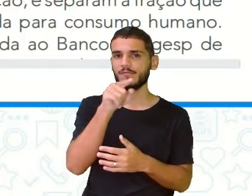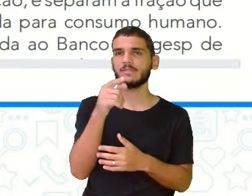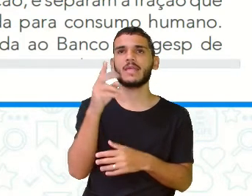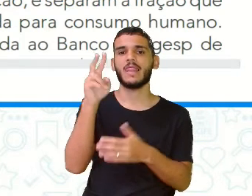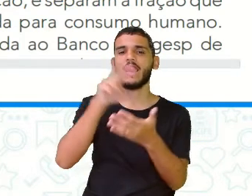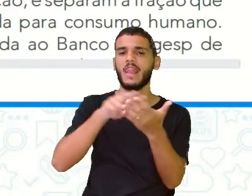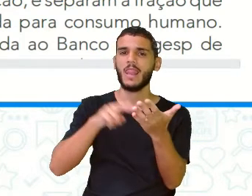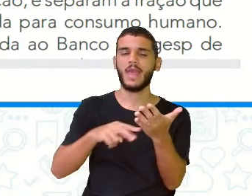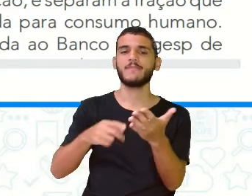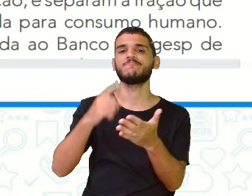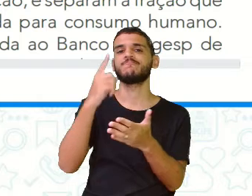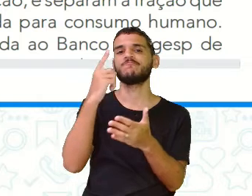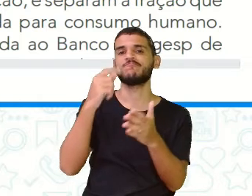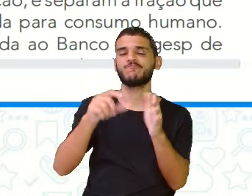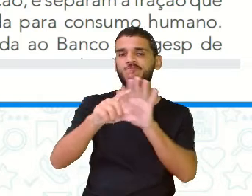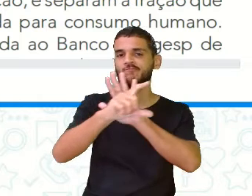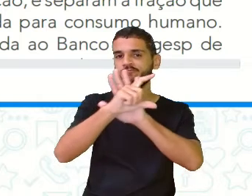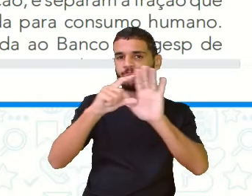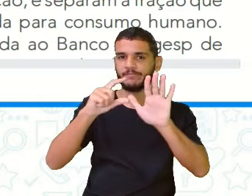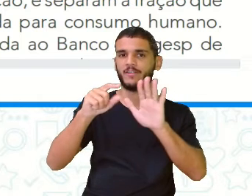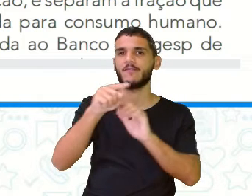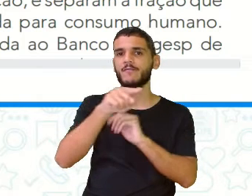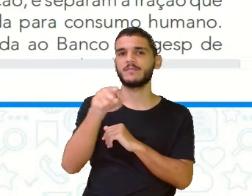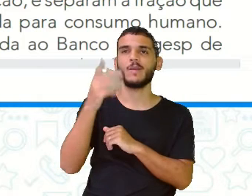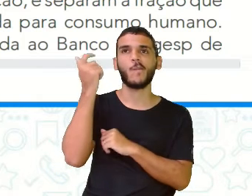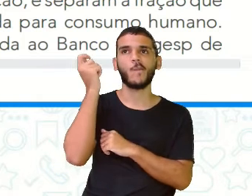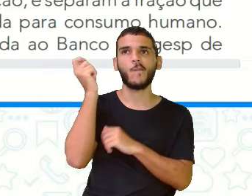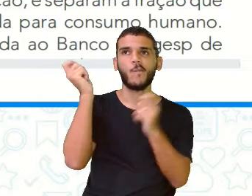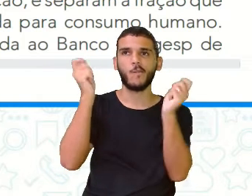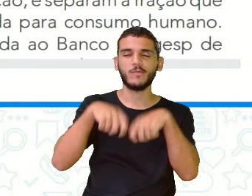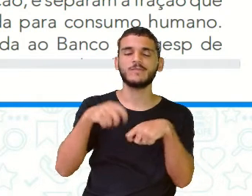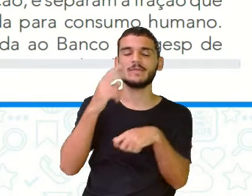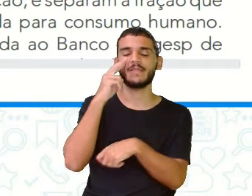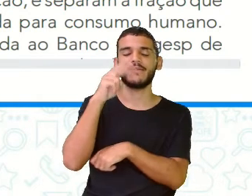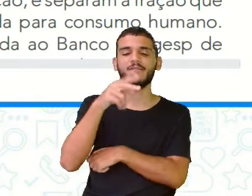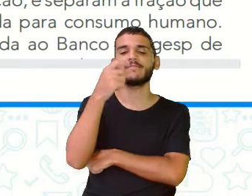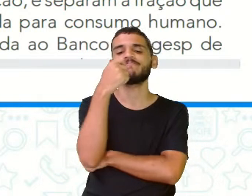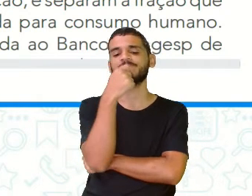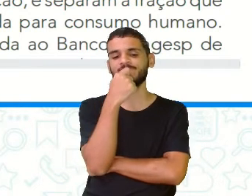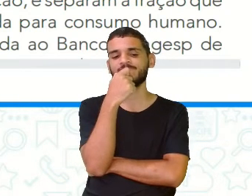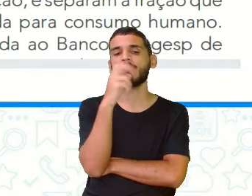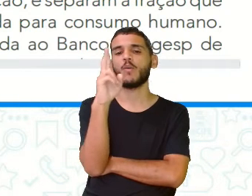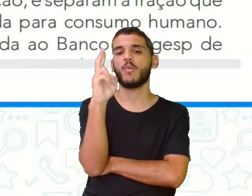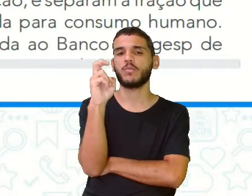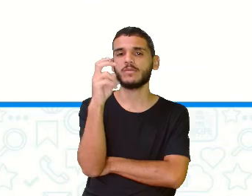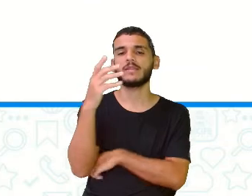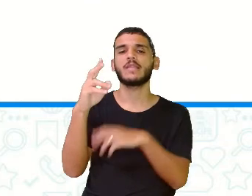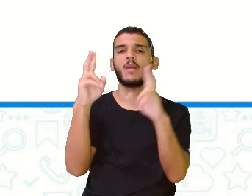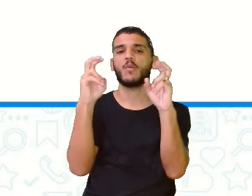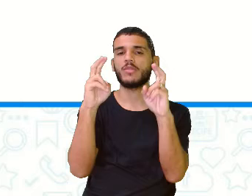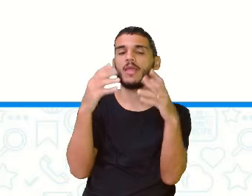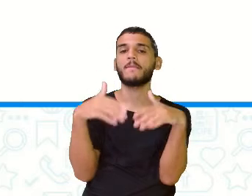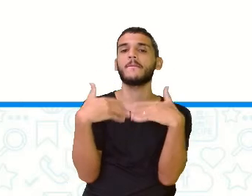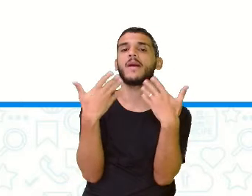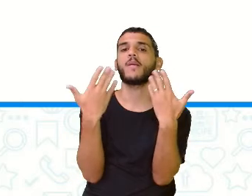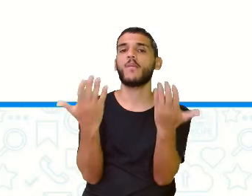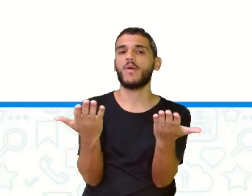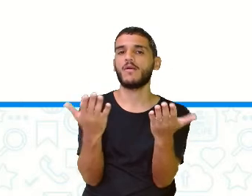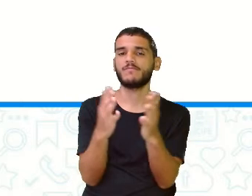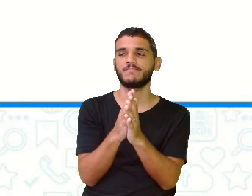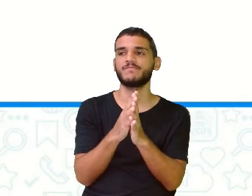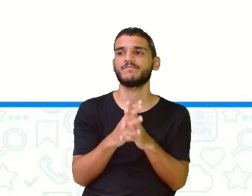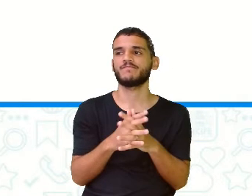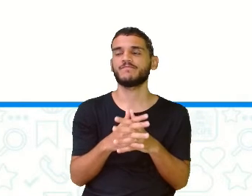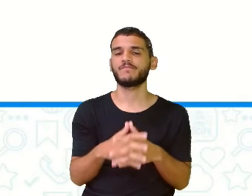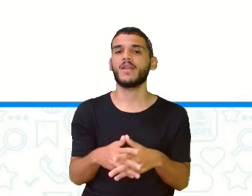ser tratado. Então, observe aí que está dividido em 2 colunas. Então, eu digitei aqui para vocês, é a